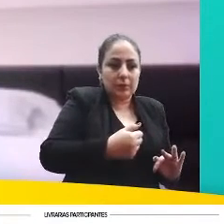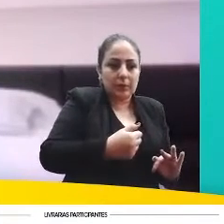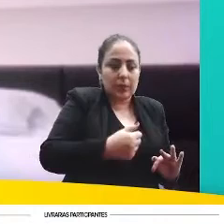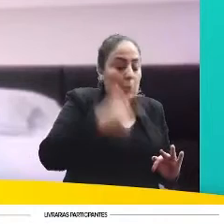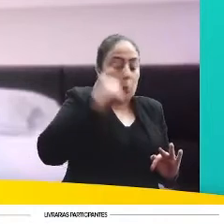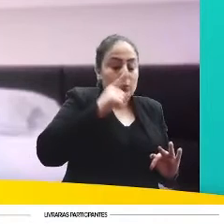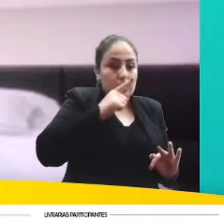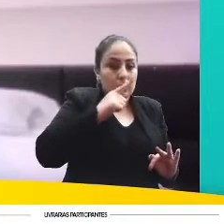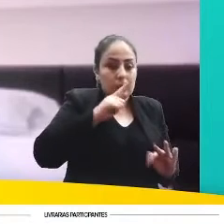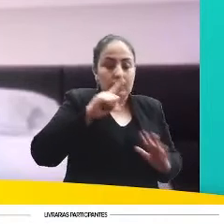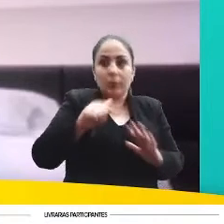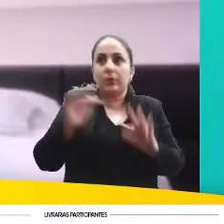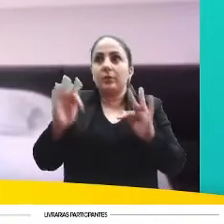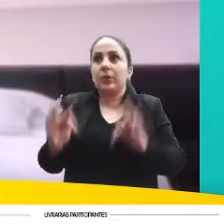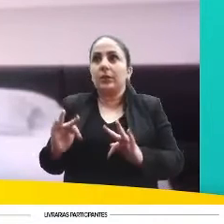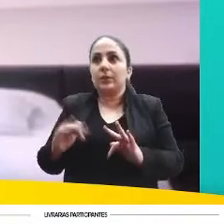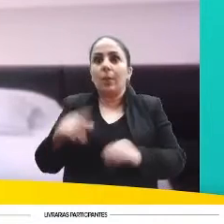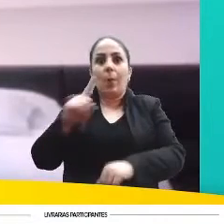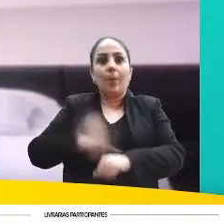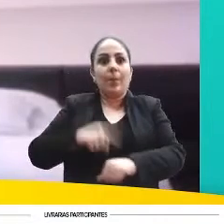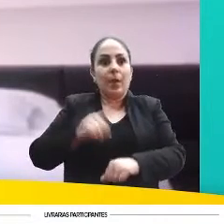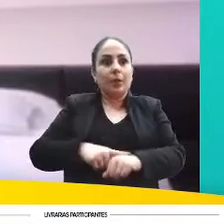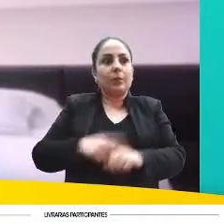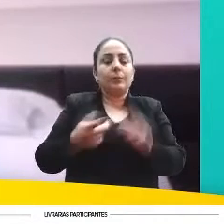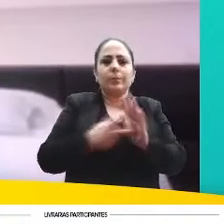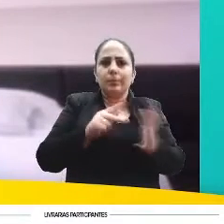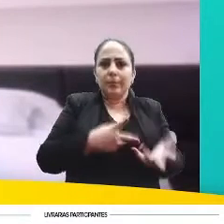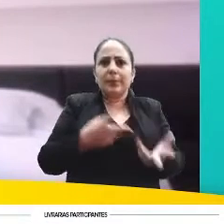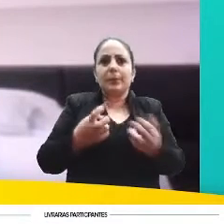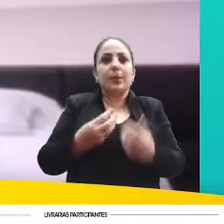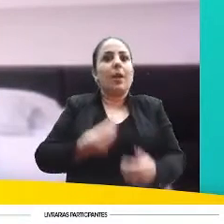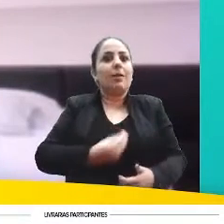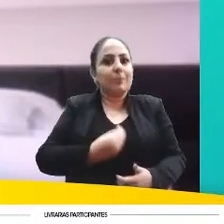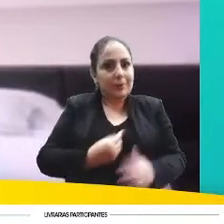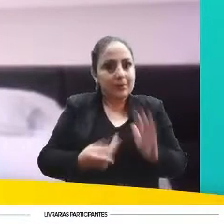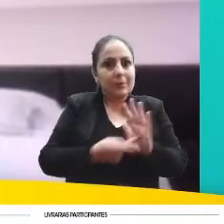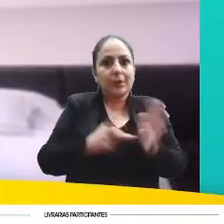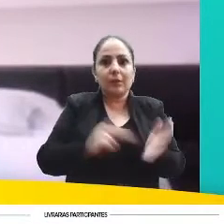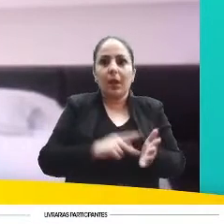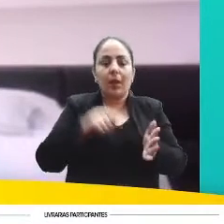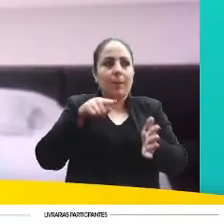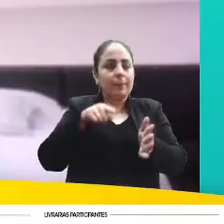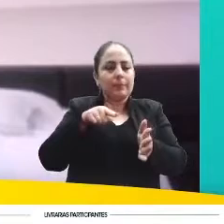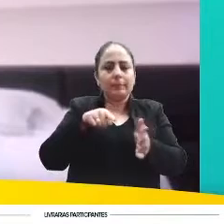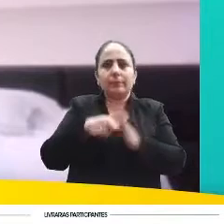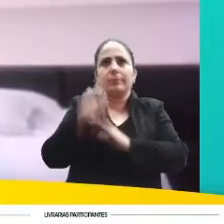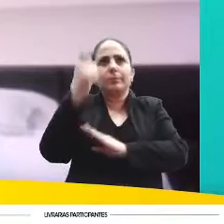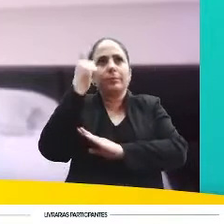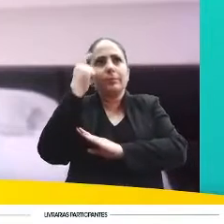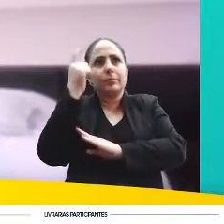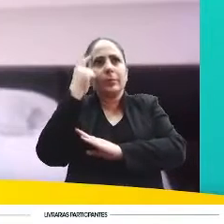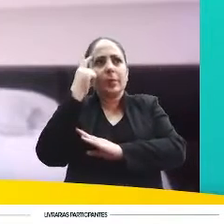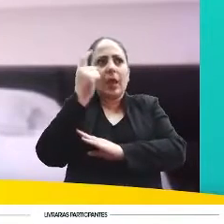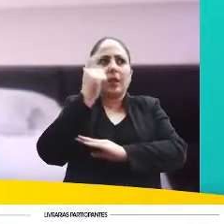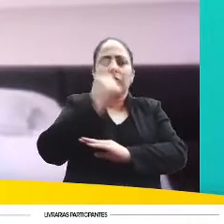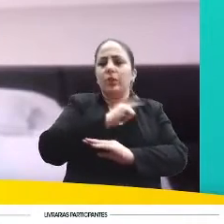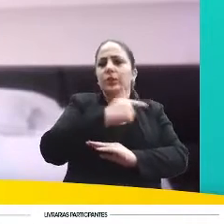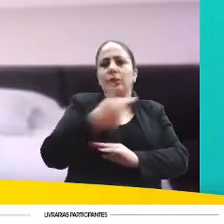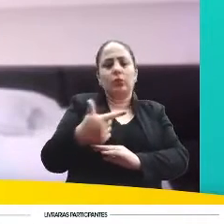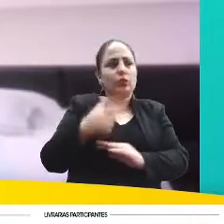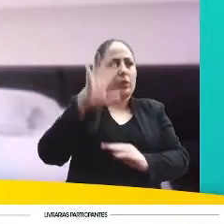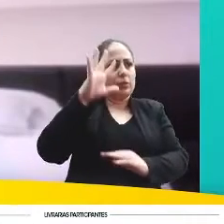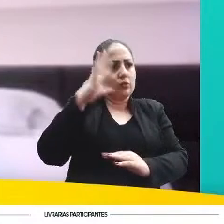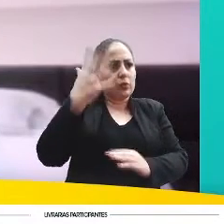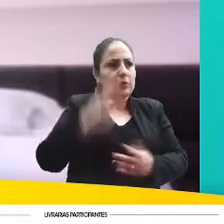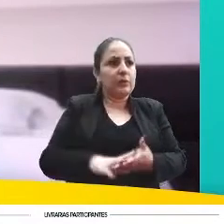momento, elas se deram conta que a vida fazia sentido, que as perguntas que elas tinham e que achavam que não havia